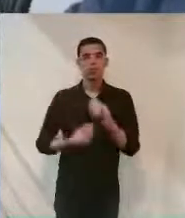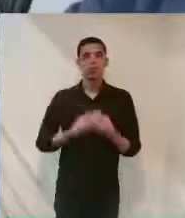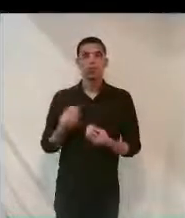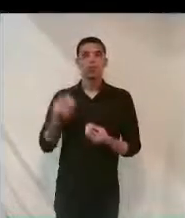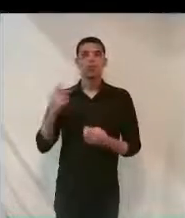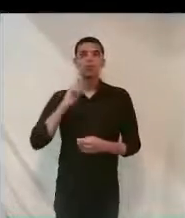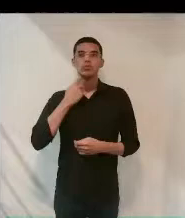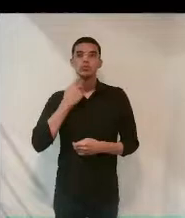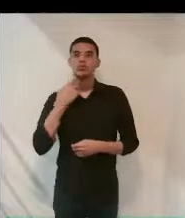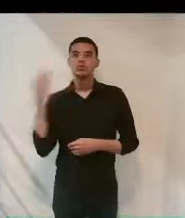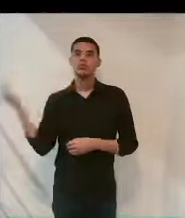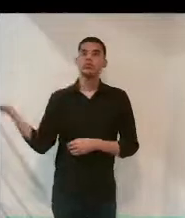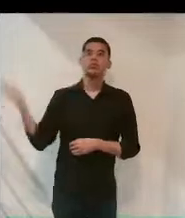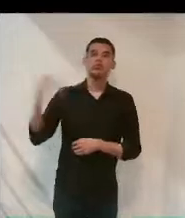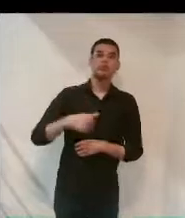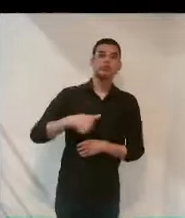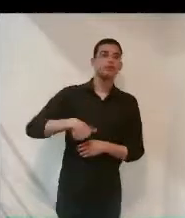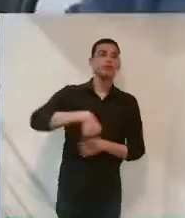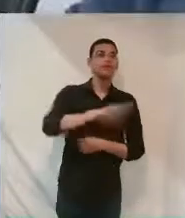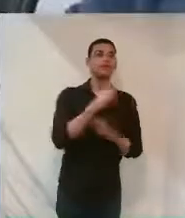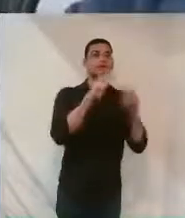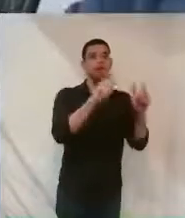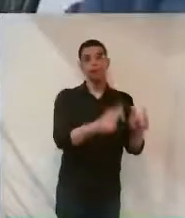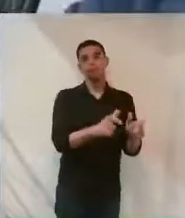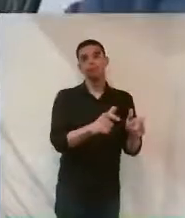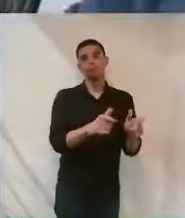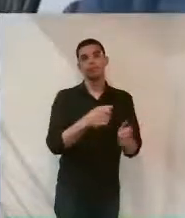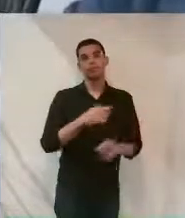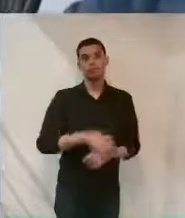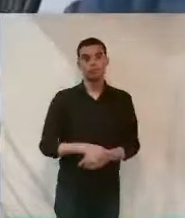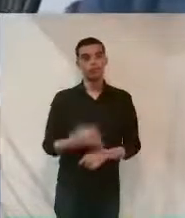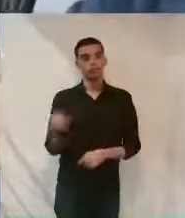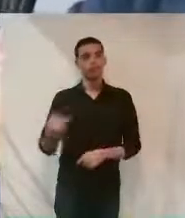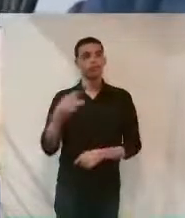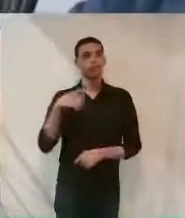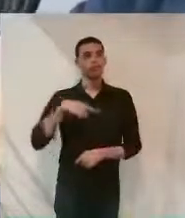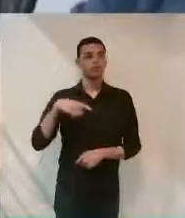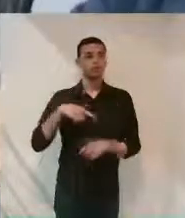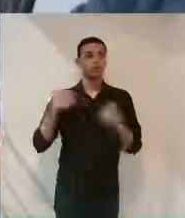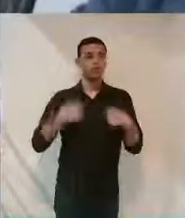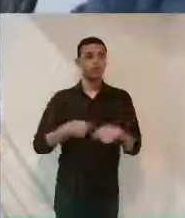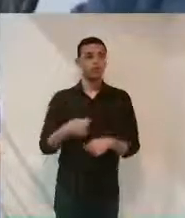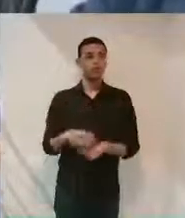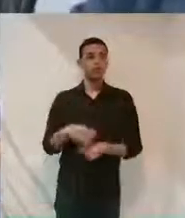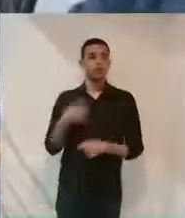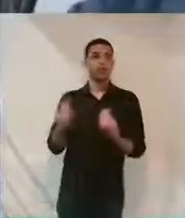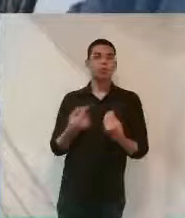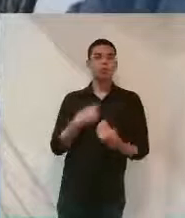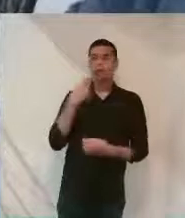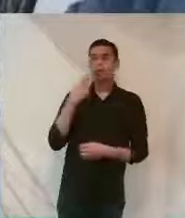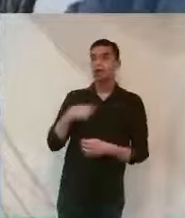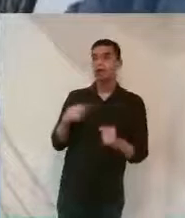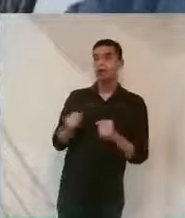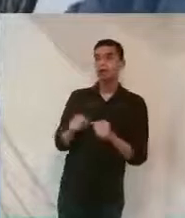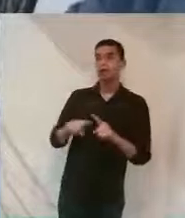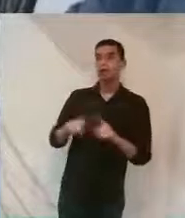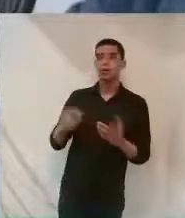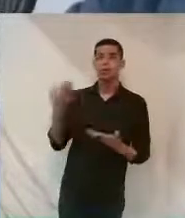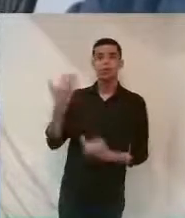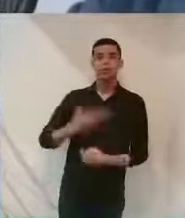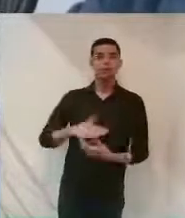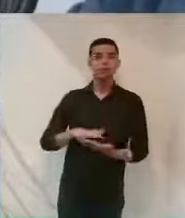fator fundamental para a comprovação dos dados. Tá? Não adianta nada eu falar que eu faço se eu não comprovar. O certificado de